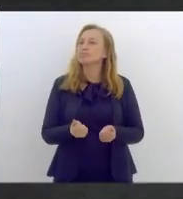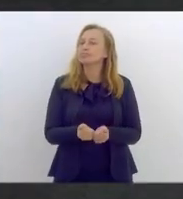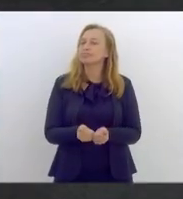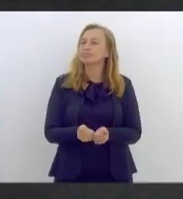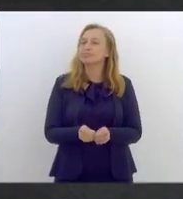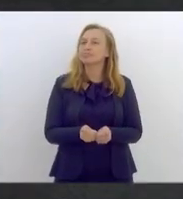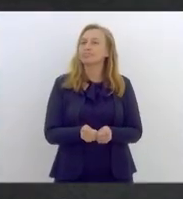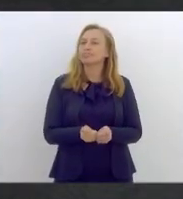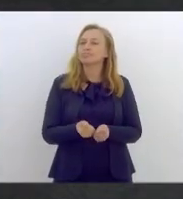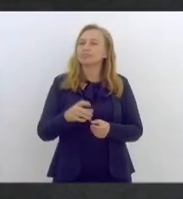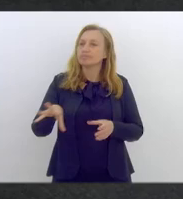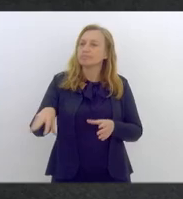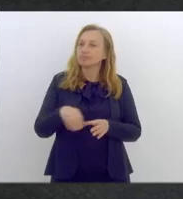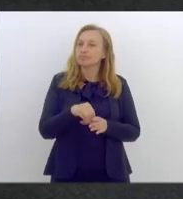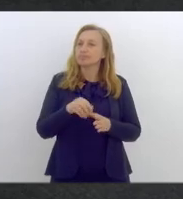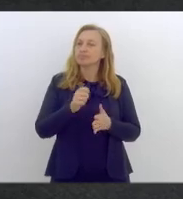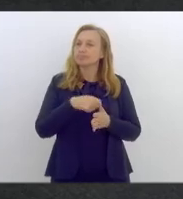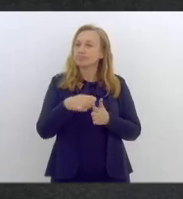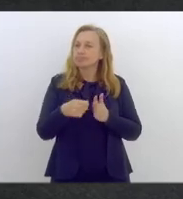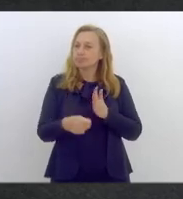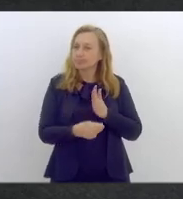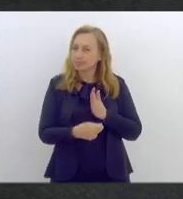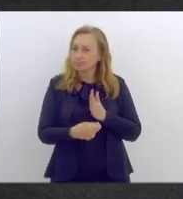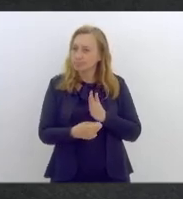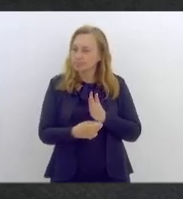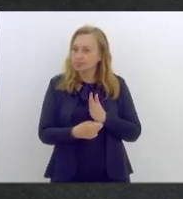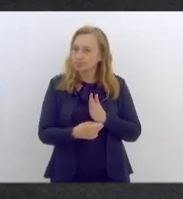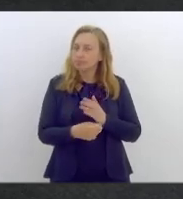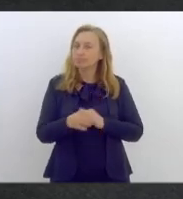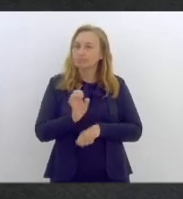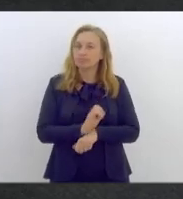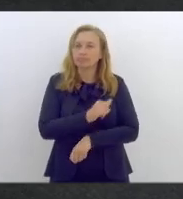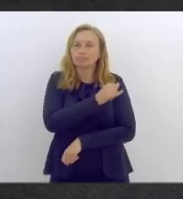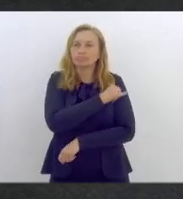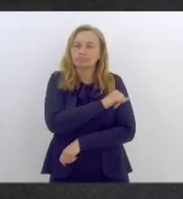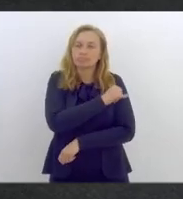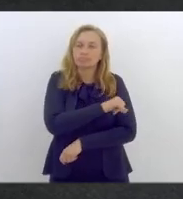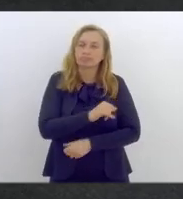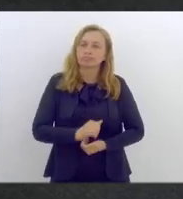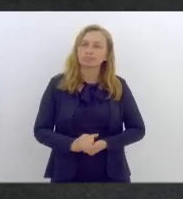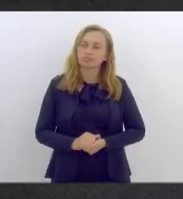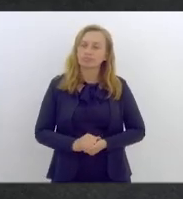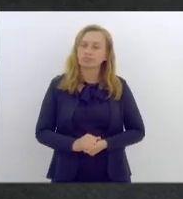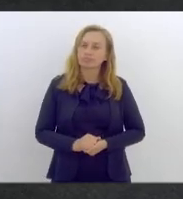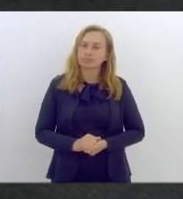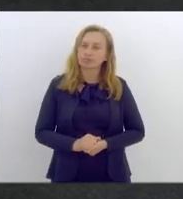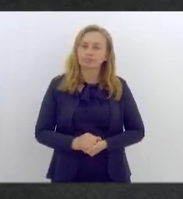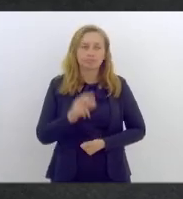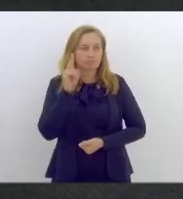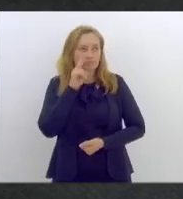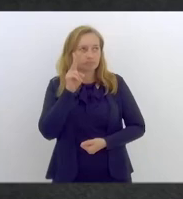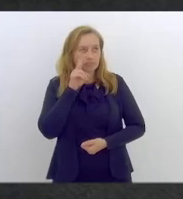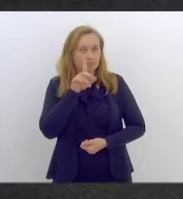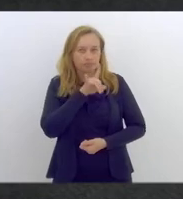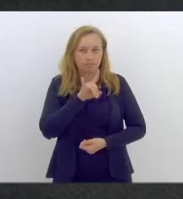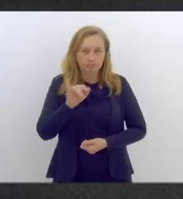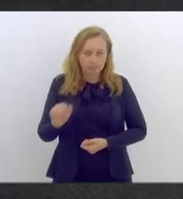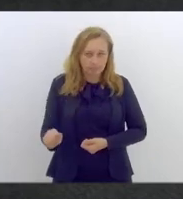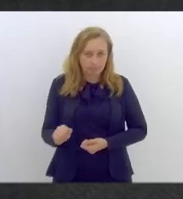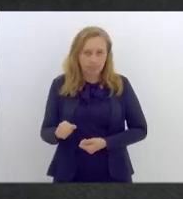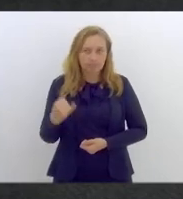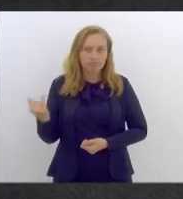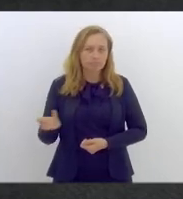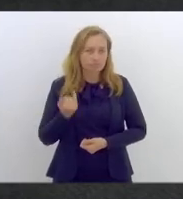de incluir no calendário do Estado do Rio de Janeiro quando a gente lembra das datas de